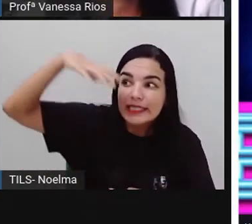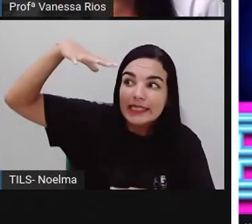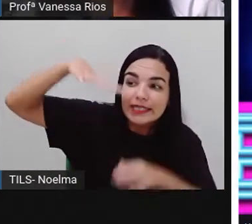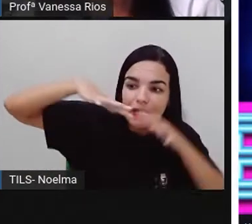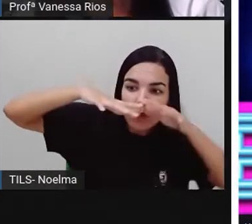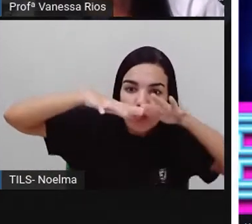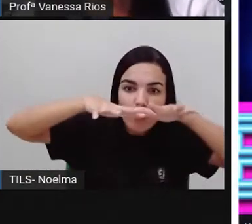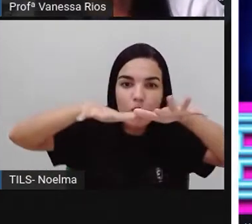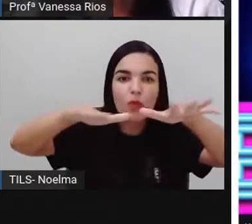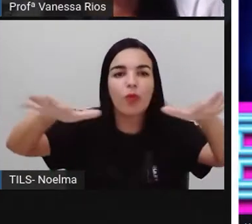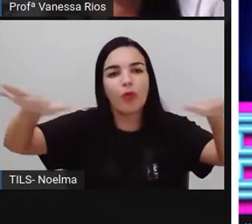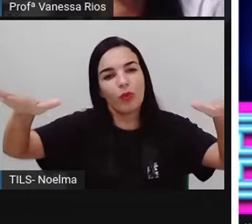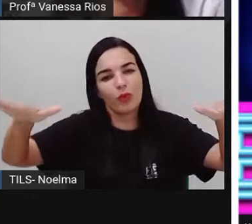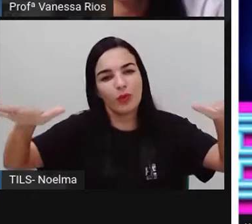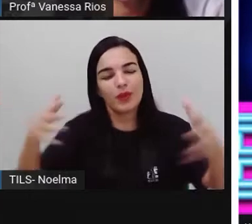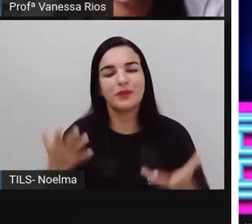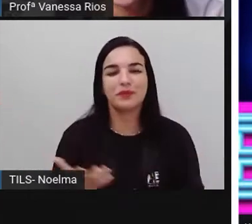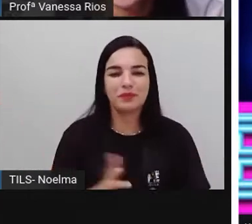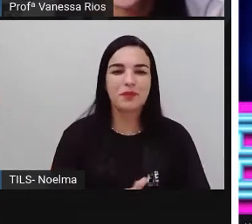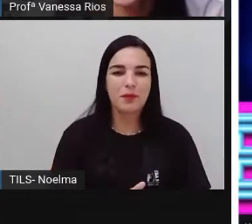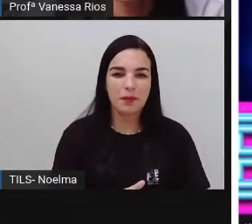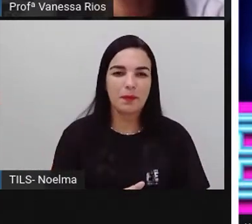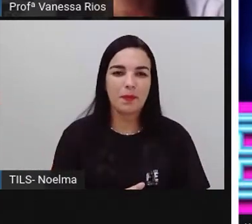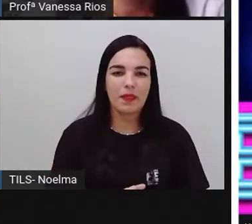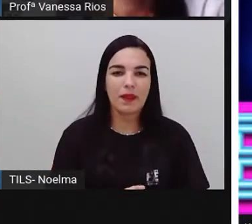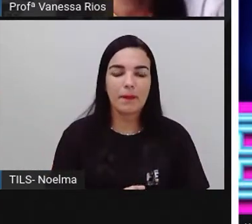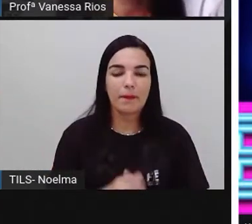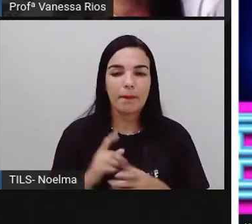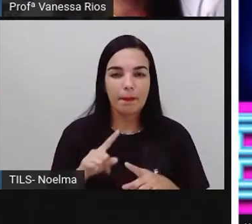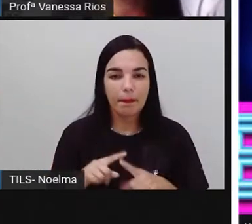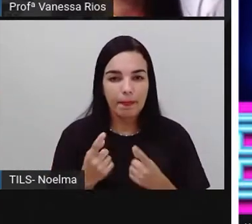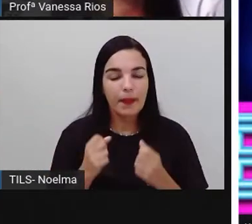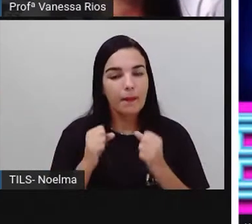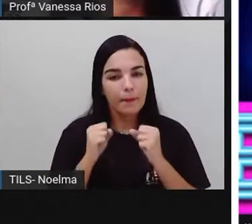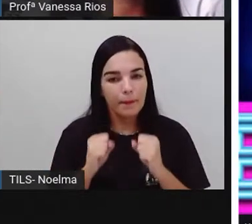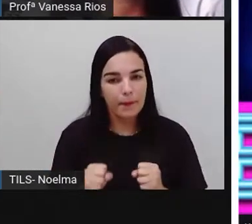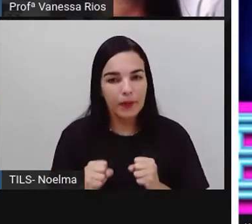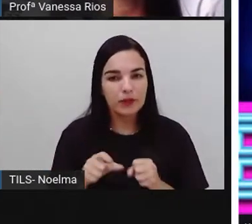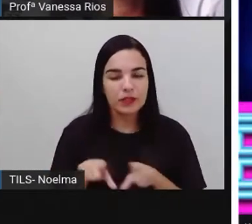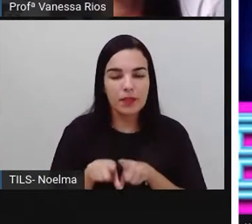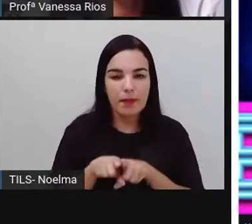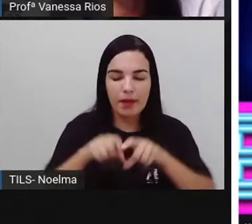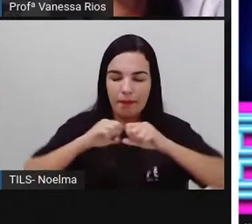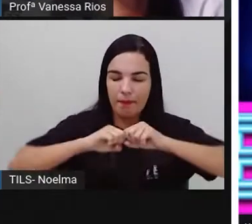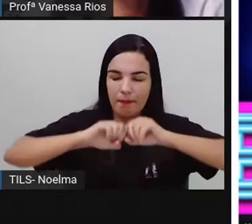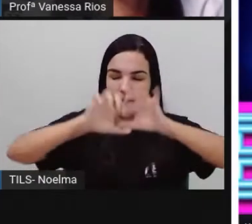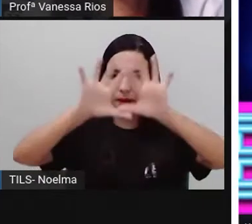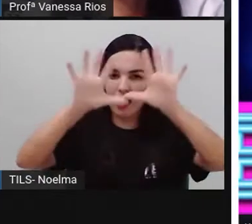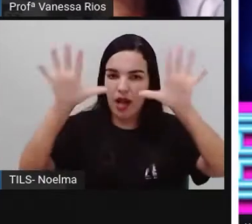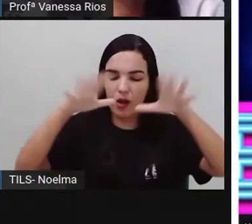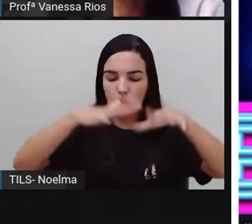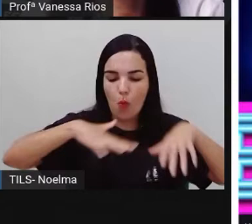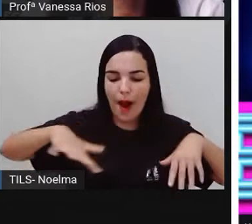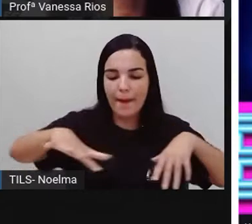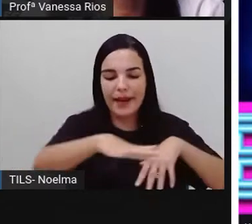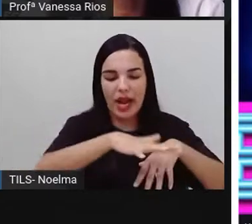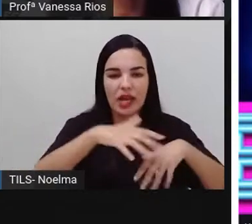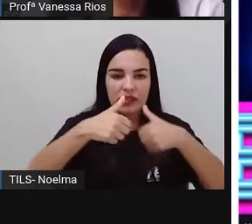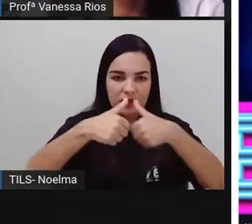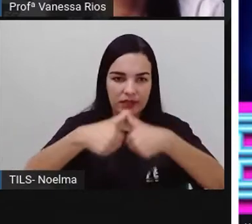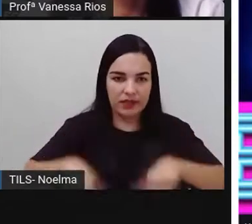outras energias, aí no caso energia luminosa, e possa aí iluminar o ambiente onde ela está